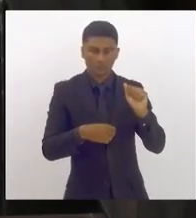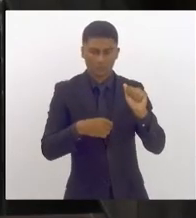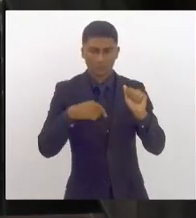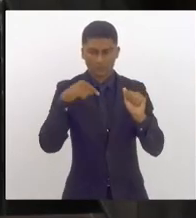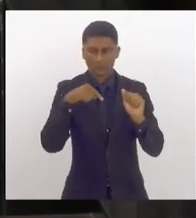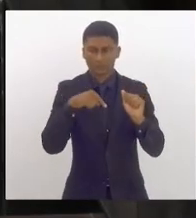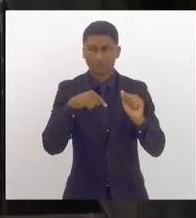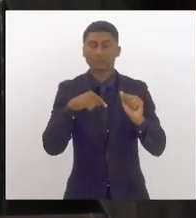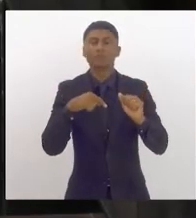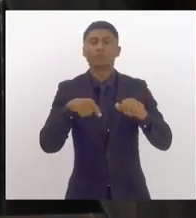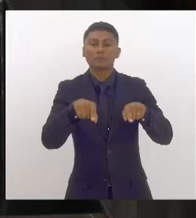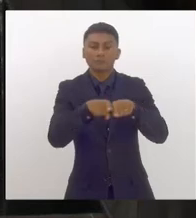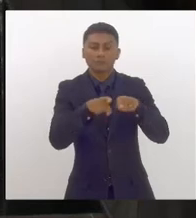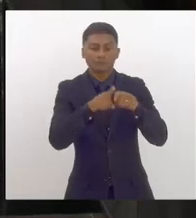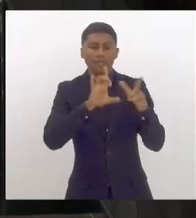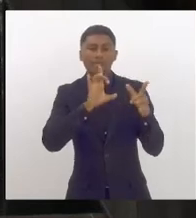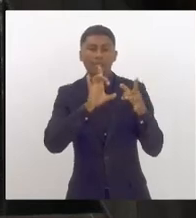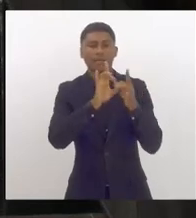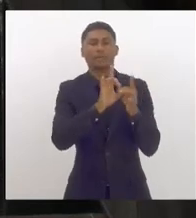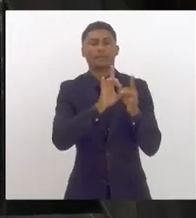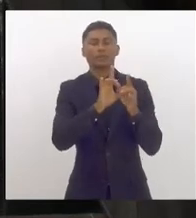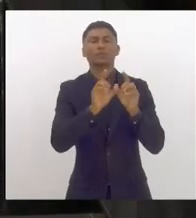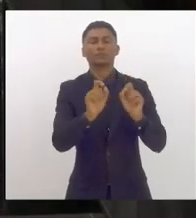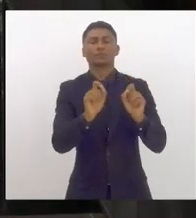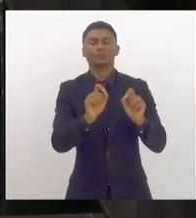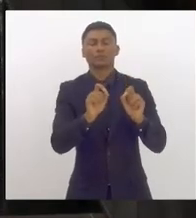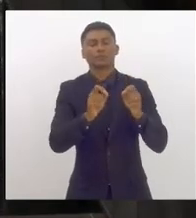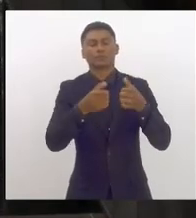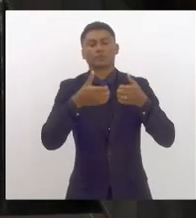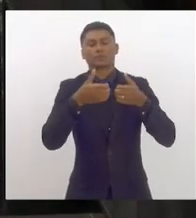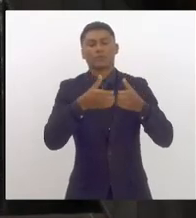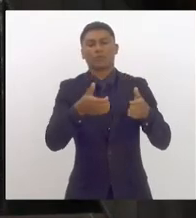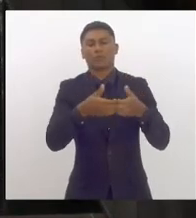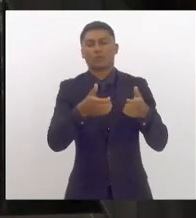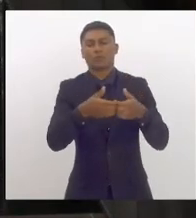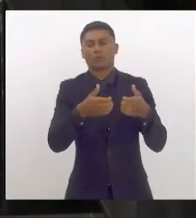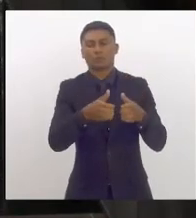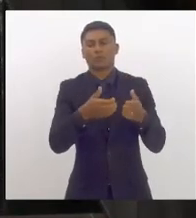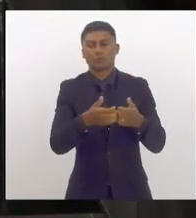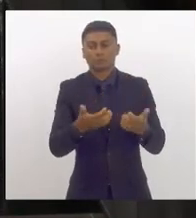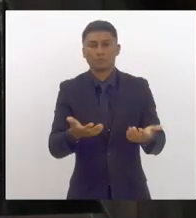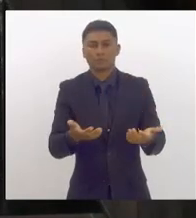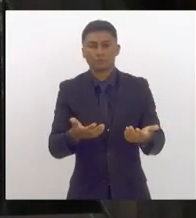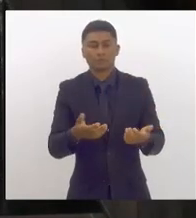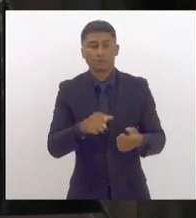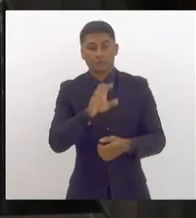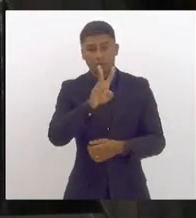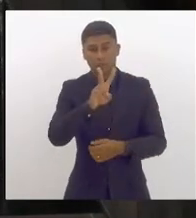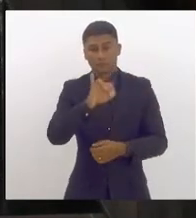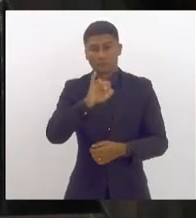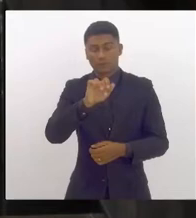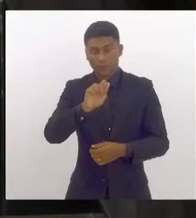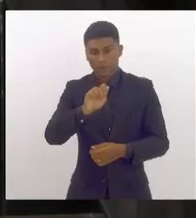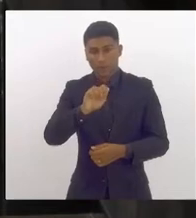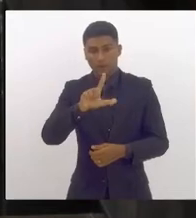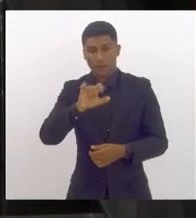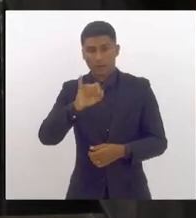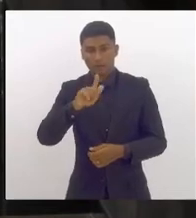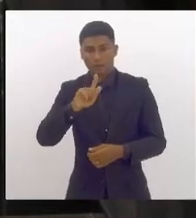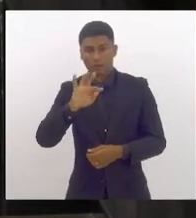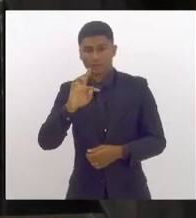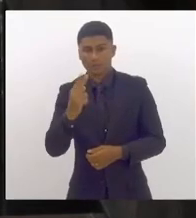a integração via ônibus com a Estrada Rio do Pau e a via light até o